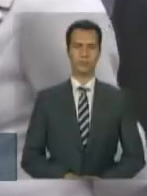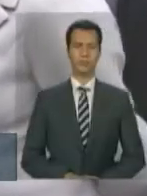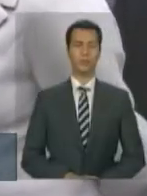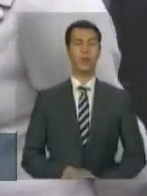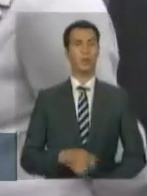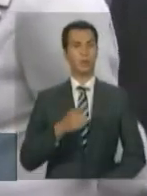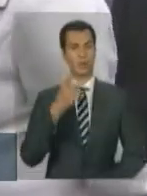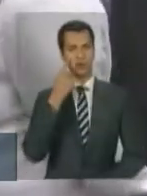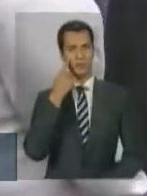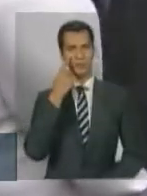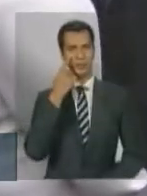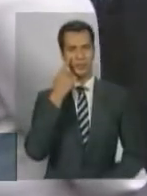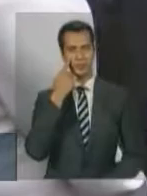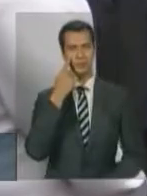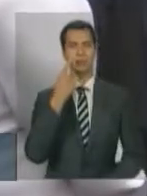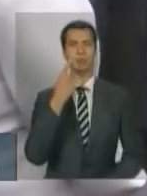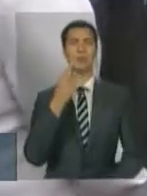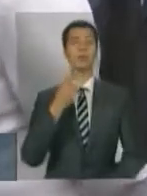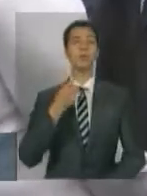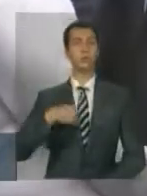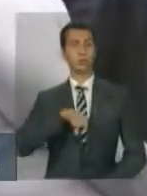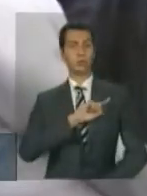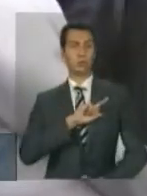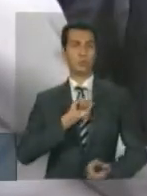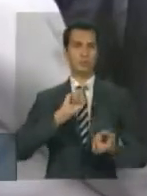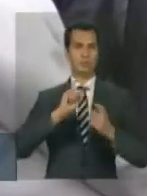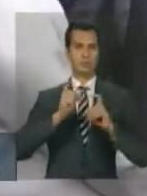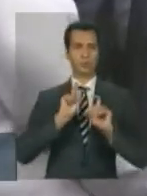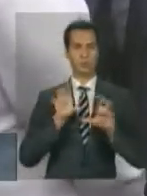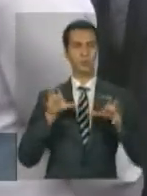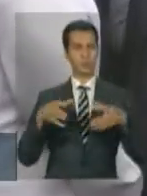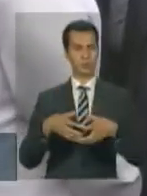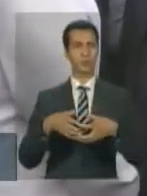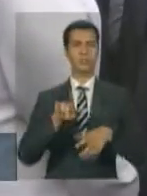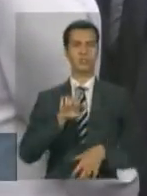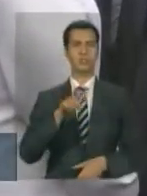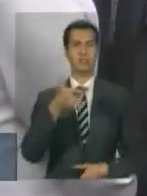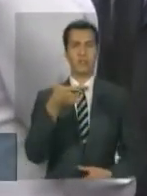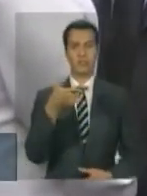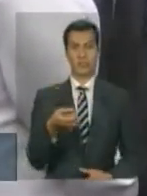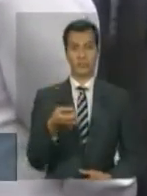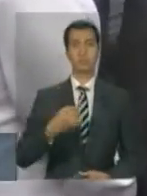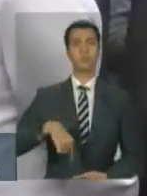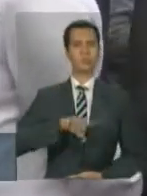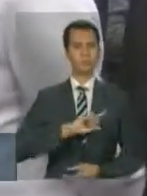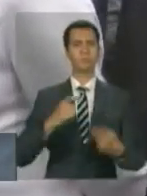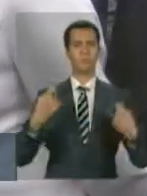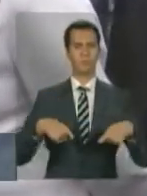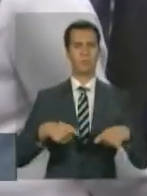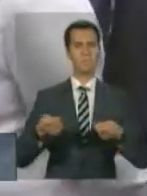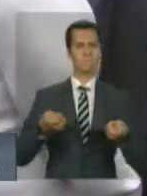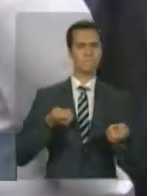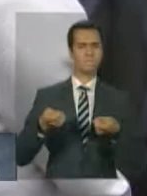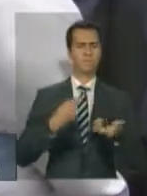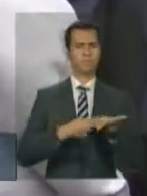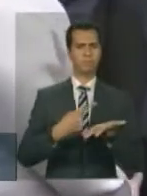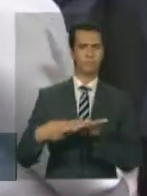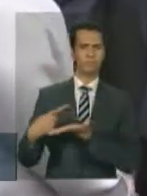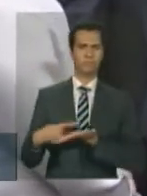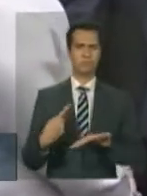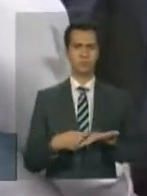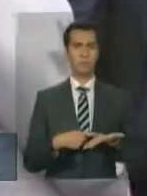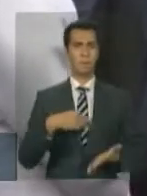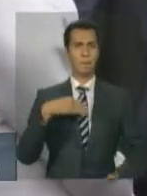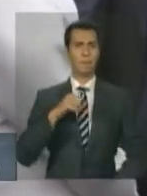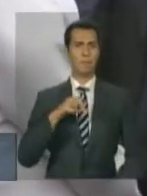eu acredito que vai ser muito importante todas as medidas de coordenação macroeconômica e de ampliação da